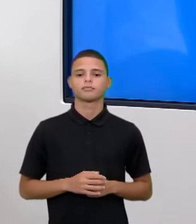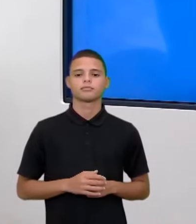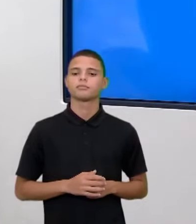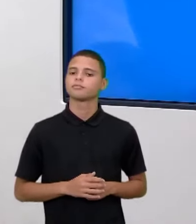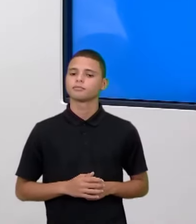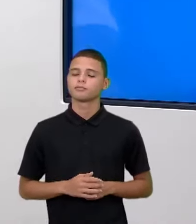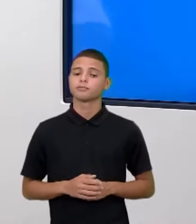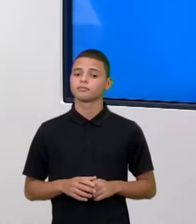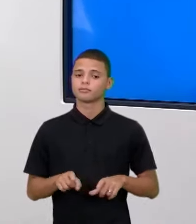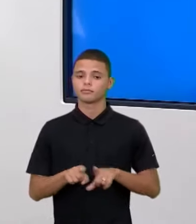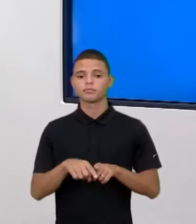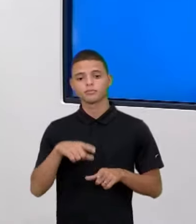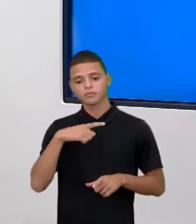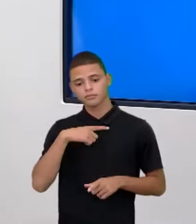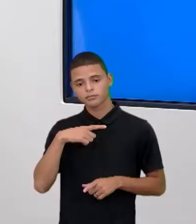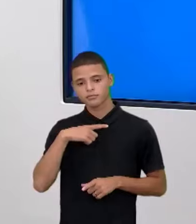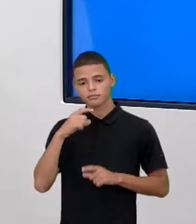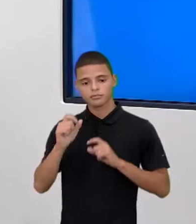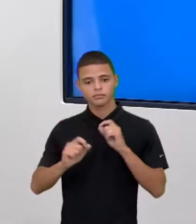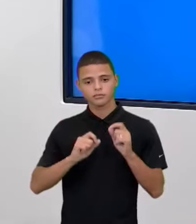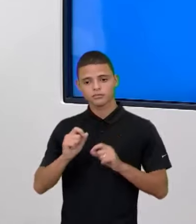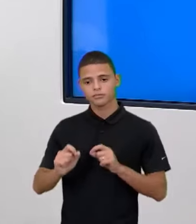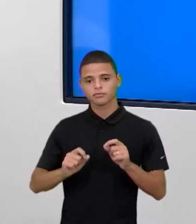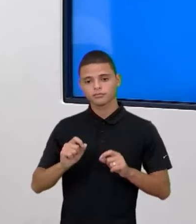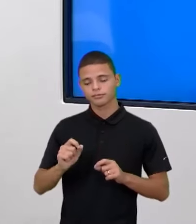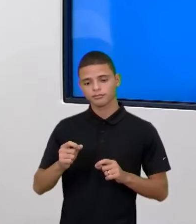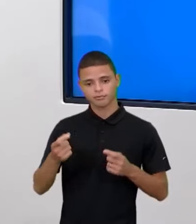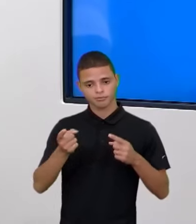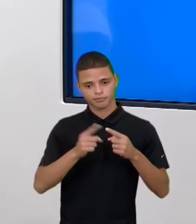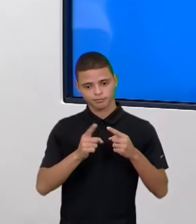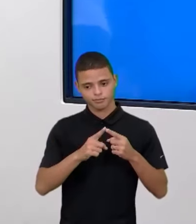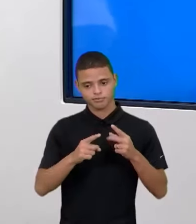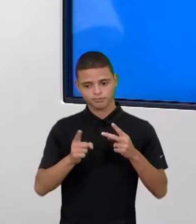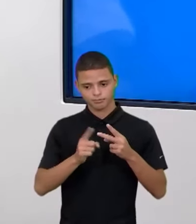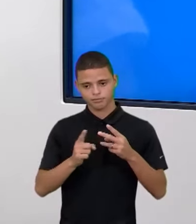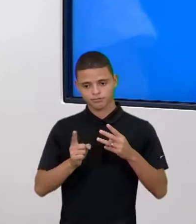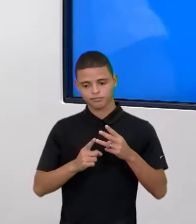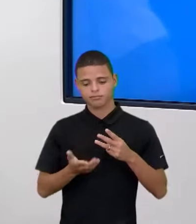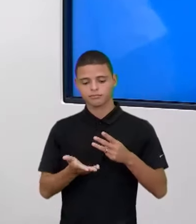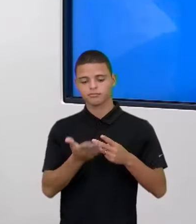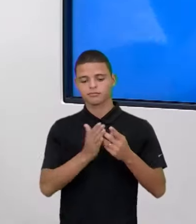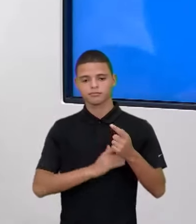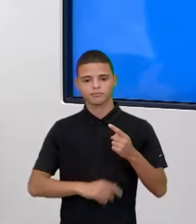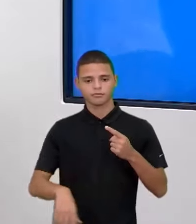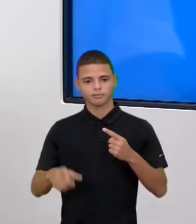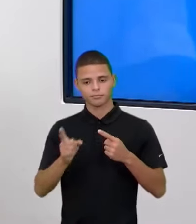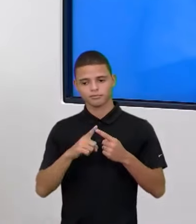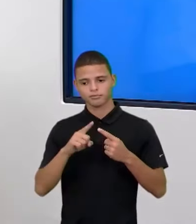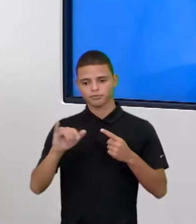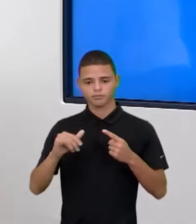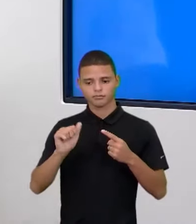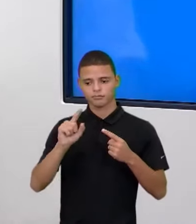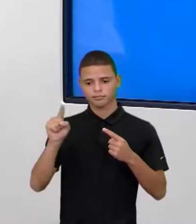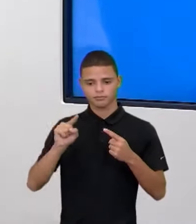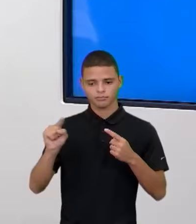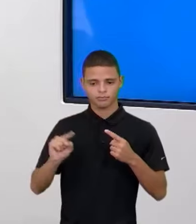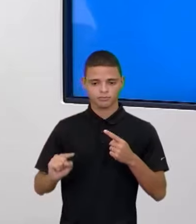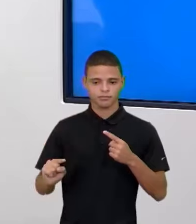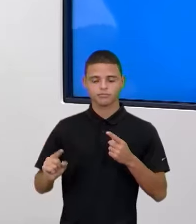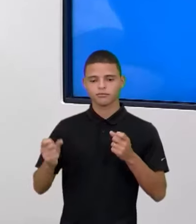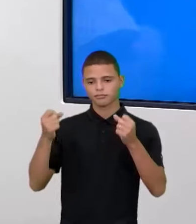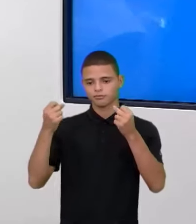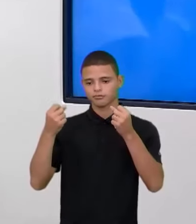nós temos a batucada. Então primeiro nós vamos ouvir um jazz, depois o blues e depois o samba, e eu farei aquela